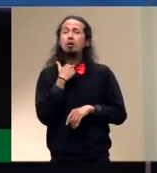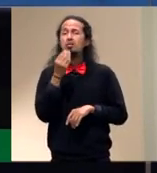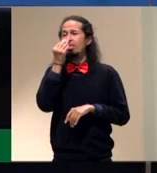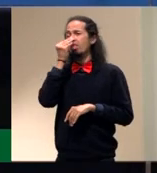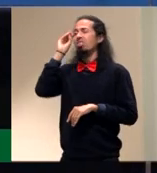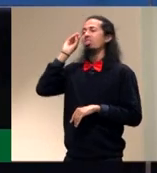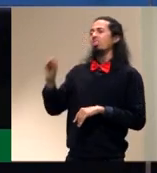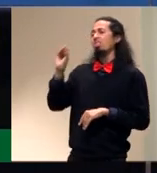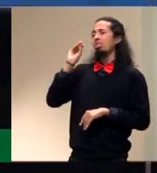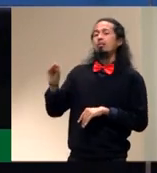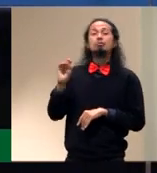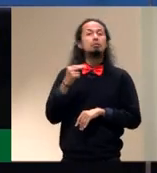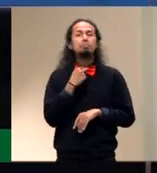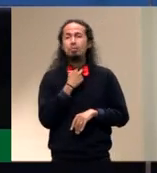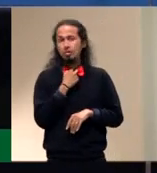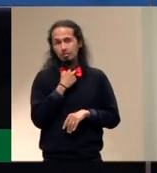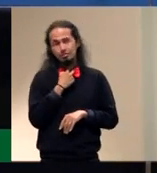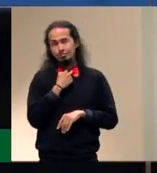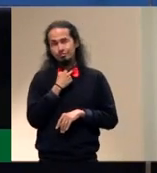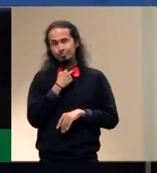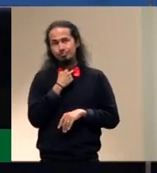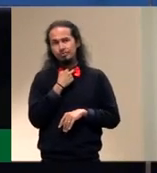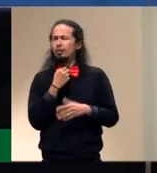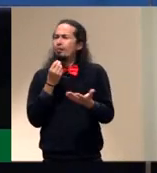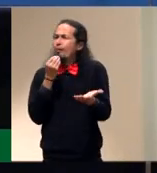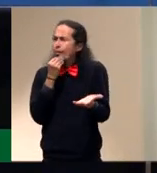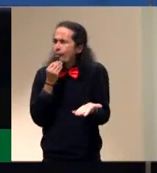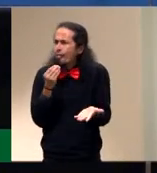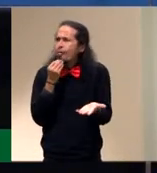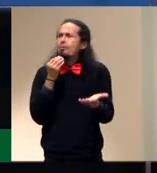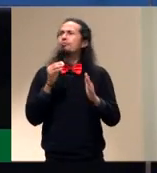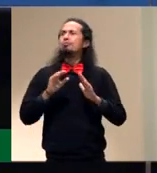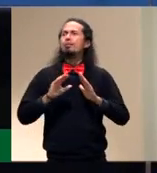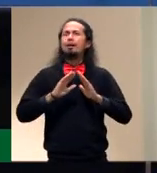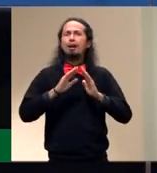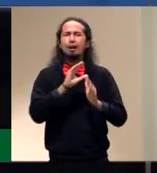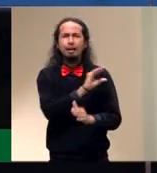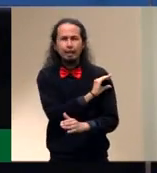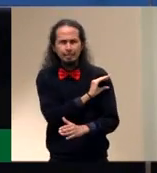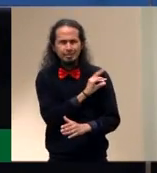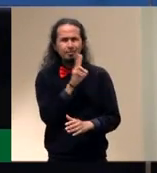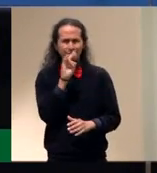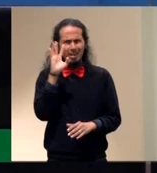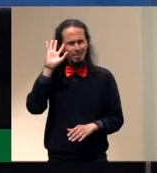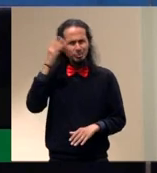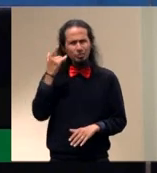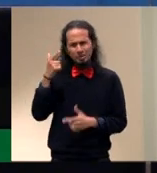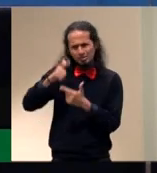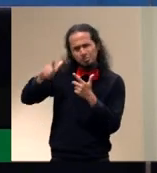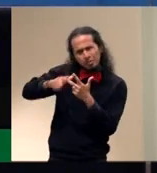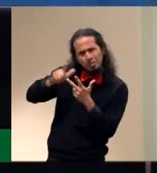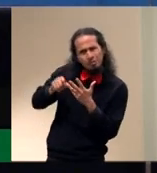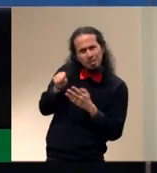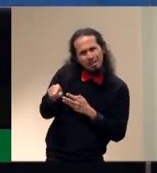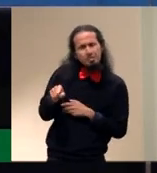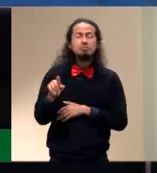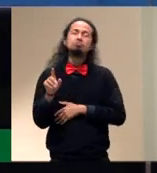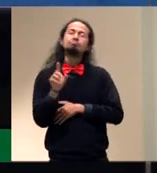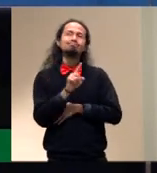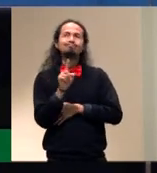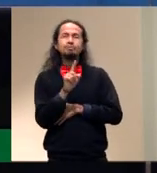Não é que a unidade educativa tem a responsabilidade de resolver isso, mas ela tem que estar, nós temos que